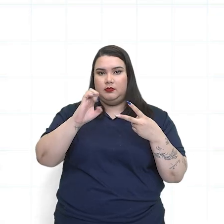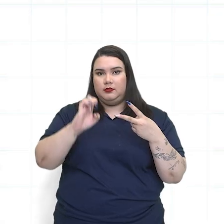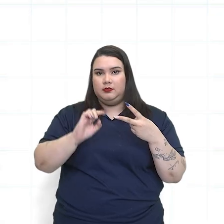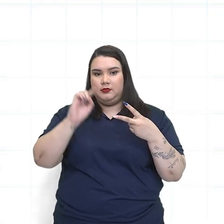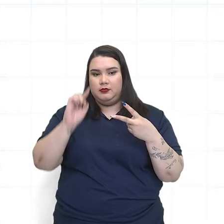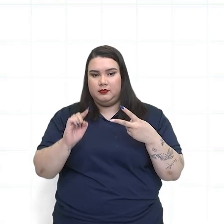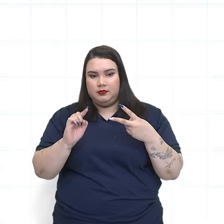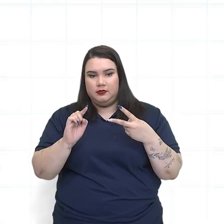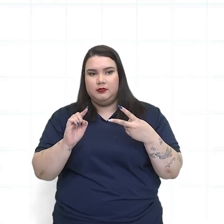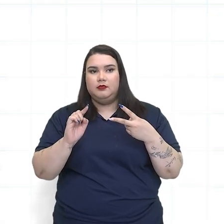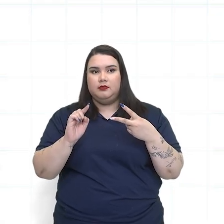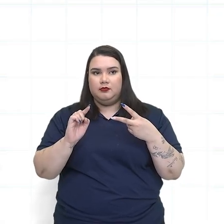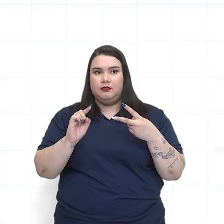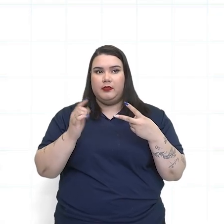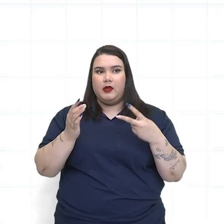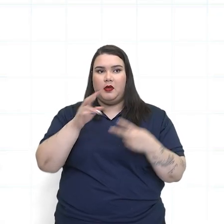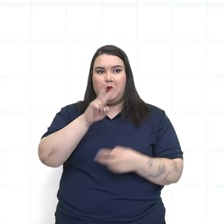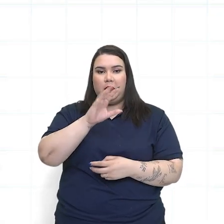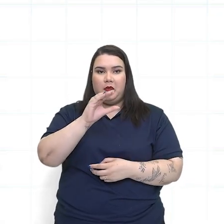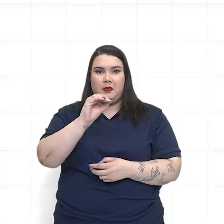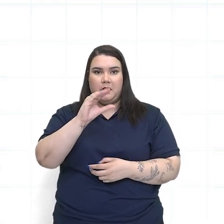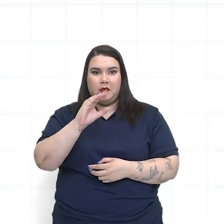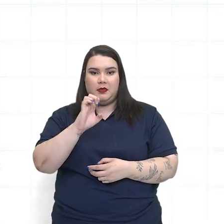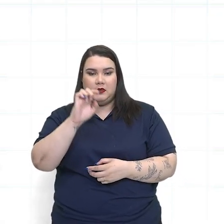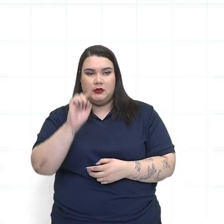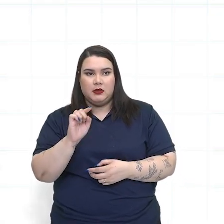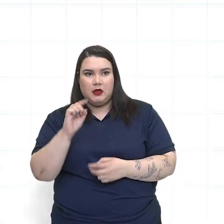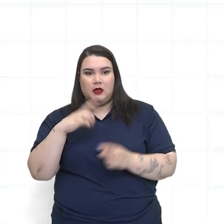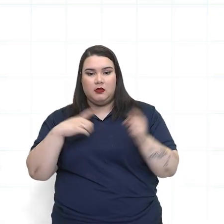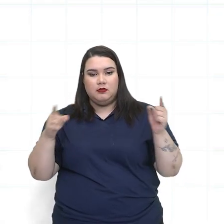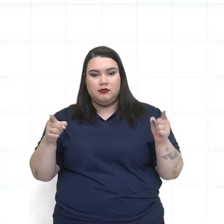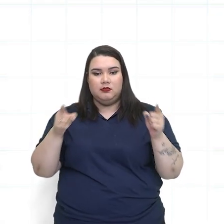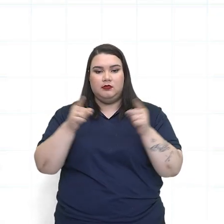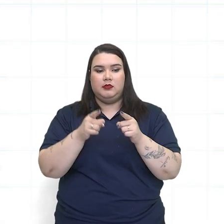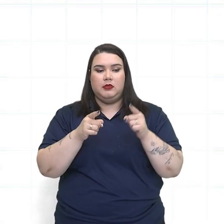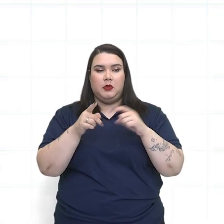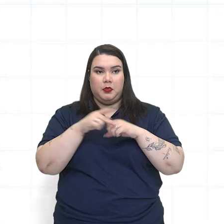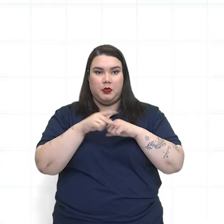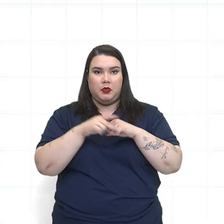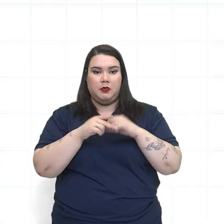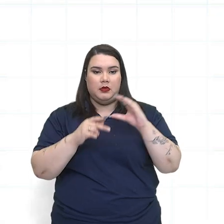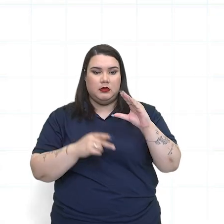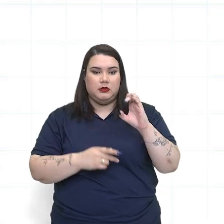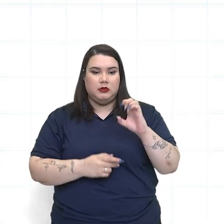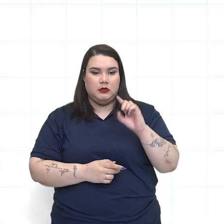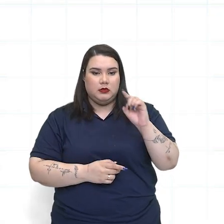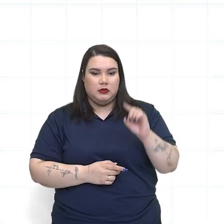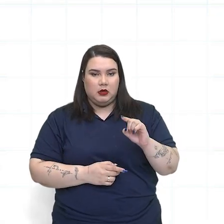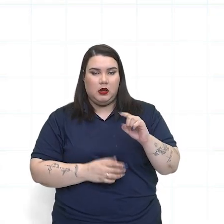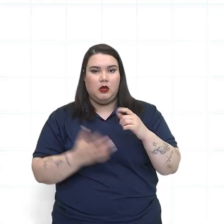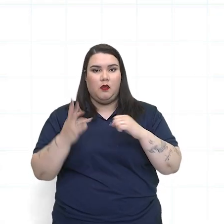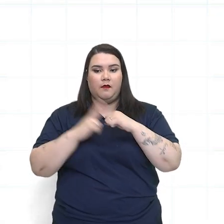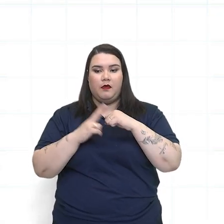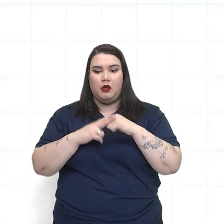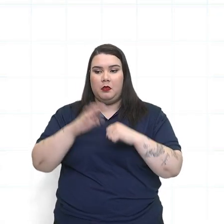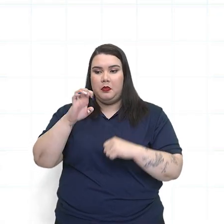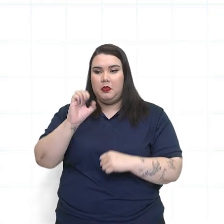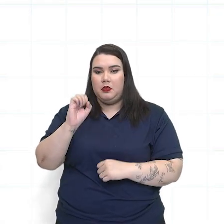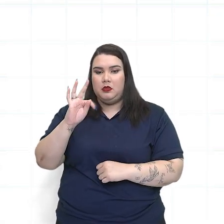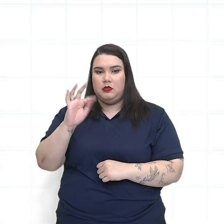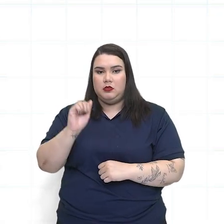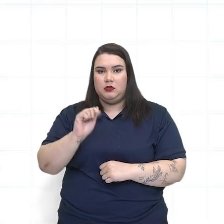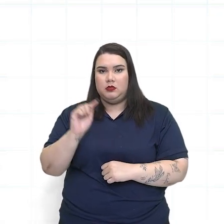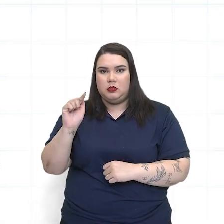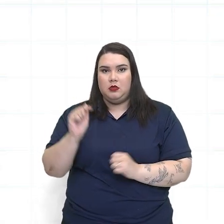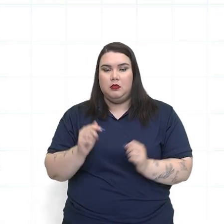você tá. Ou seja, você está. Há uma abreviação do pronome você e do verbo estar. Então, notem